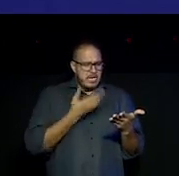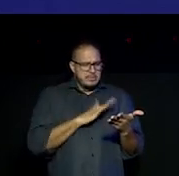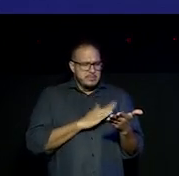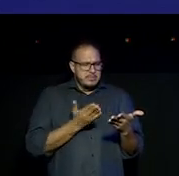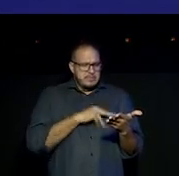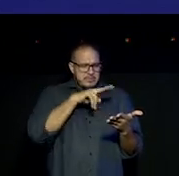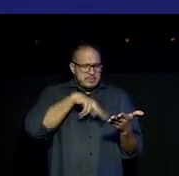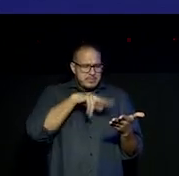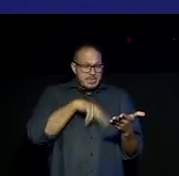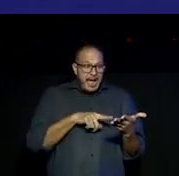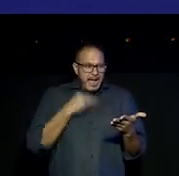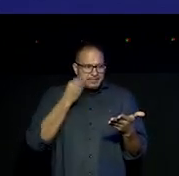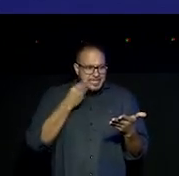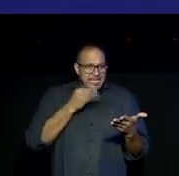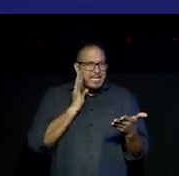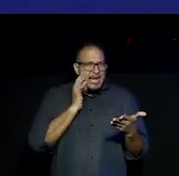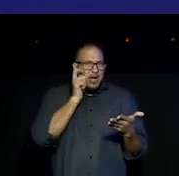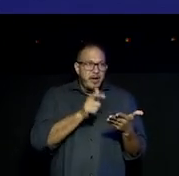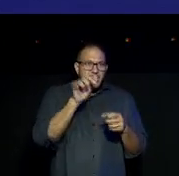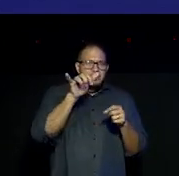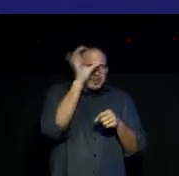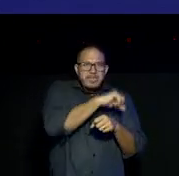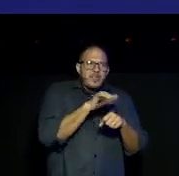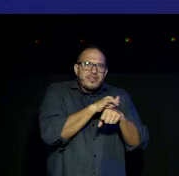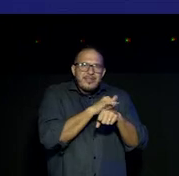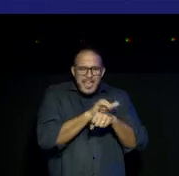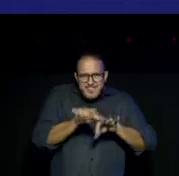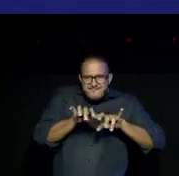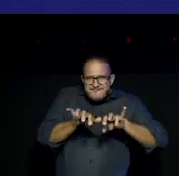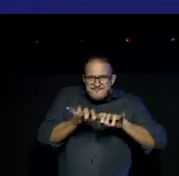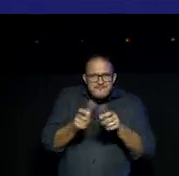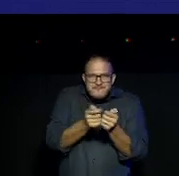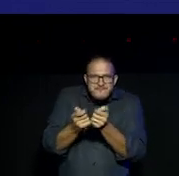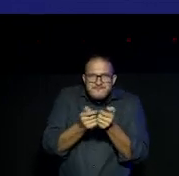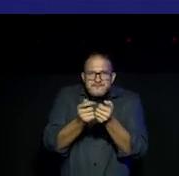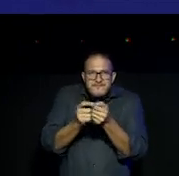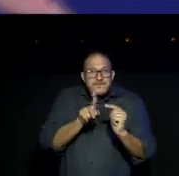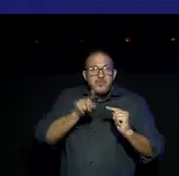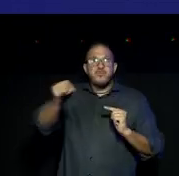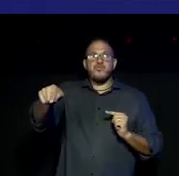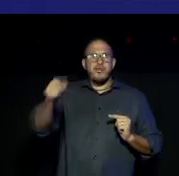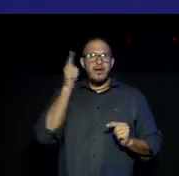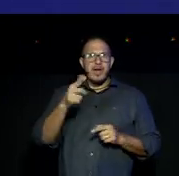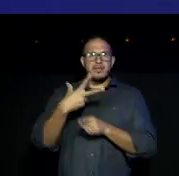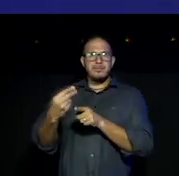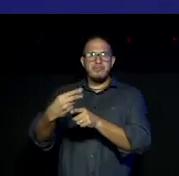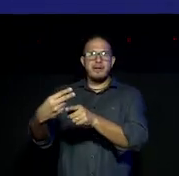você já começa a jogar lá na frente. Pega a experiência de quem já jogou e jogou bem. Começa a jogar lá na frente.